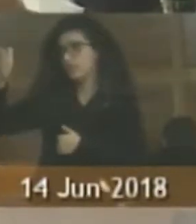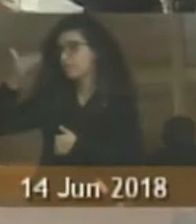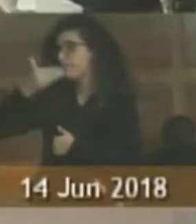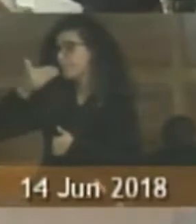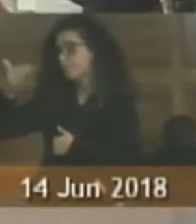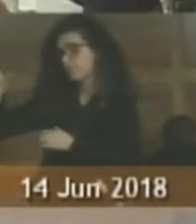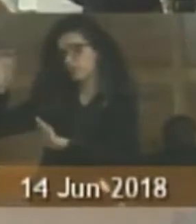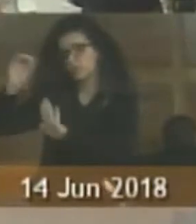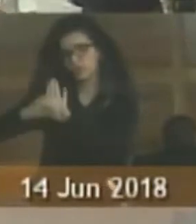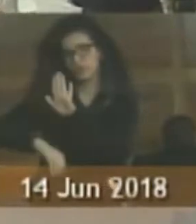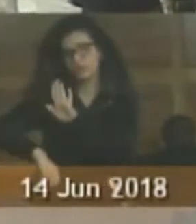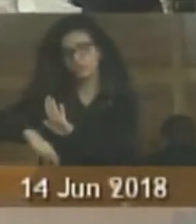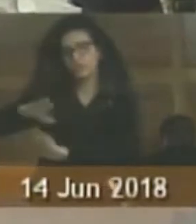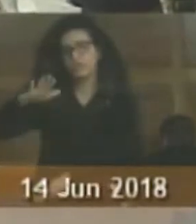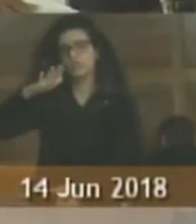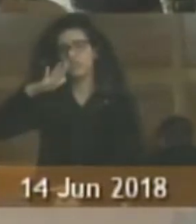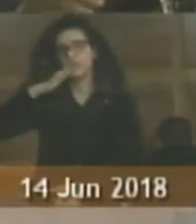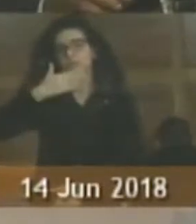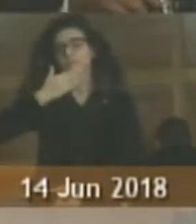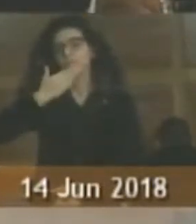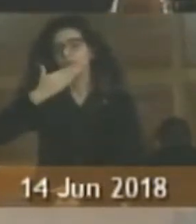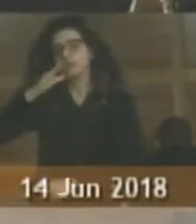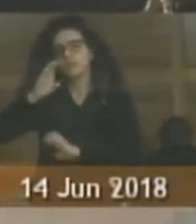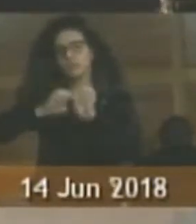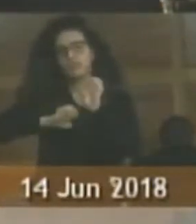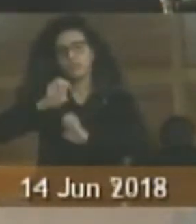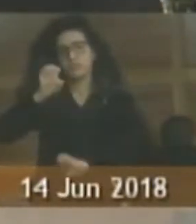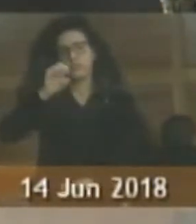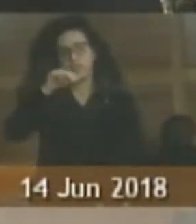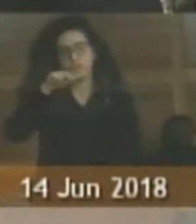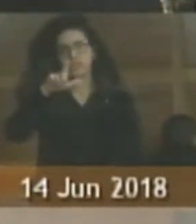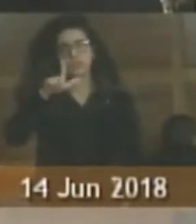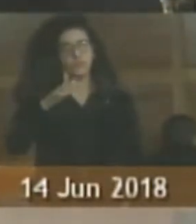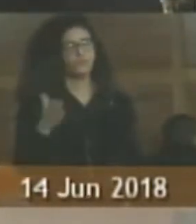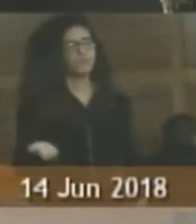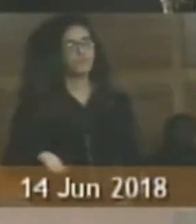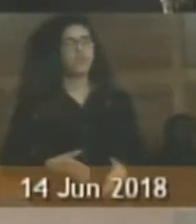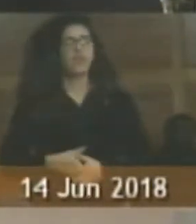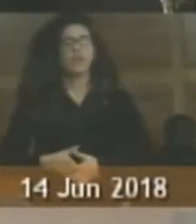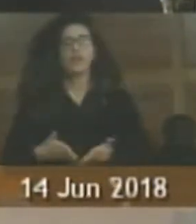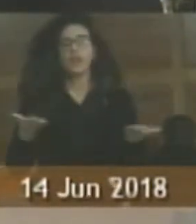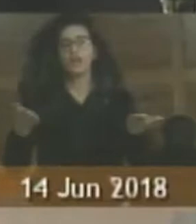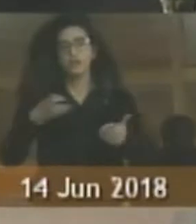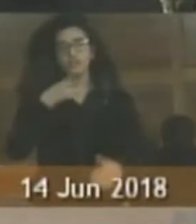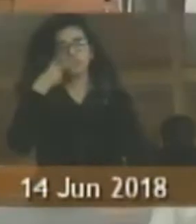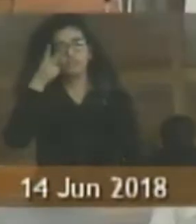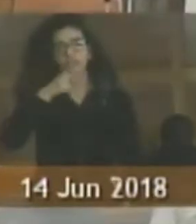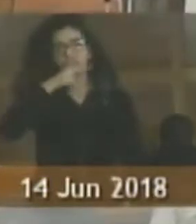esse ofício solicitando a empresa Enel. Com a palavra, o vereador Camu.